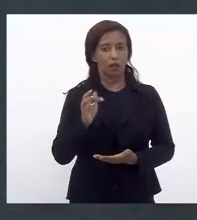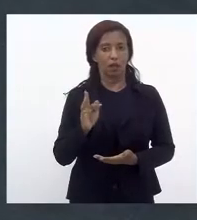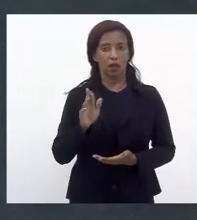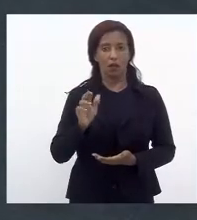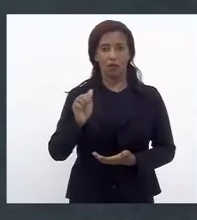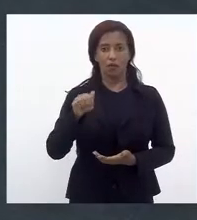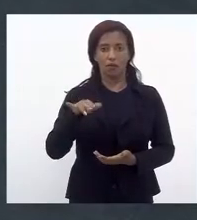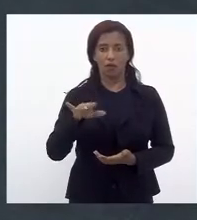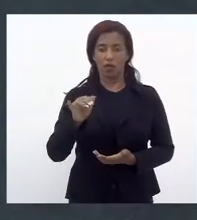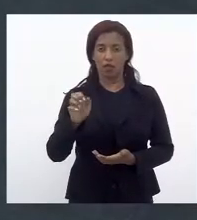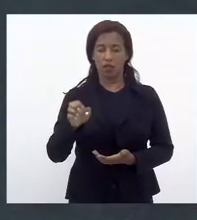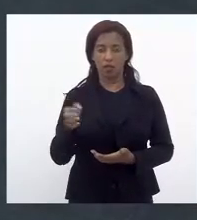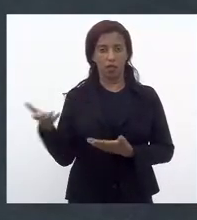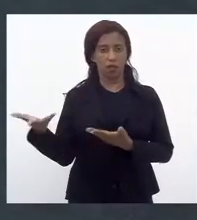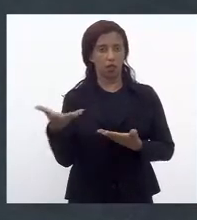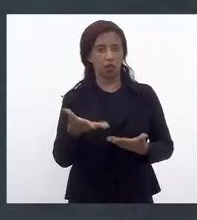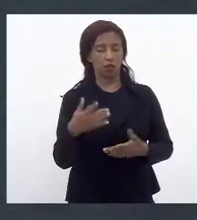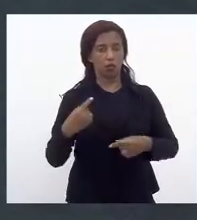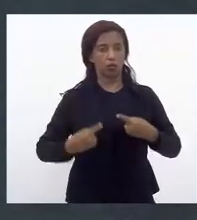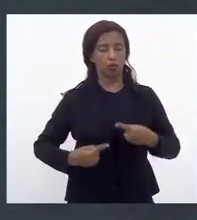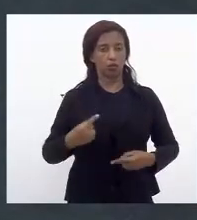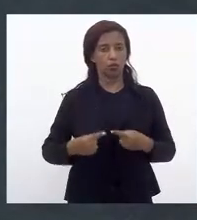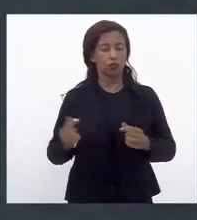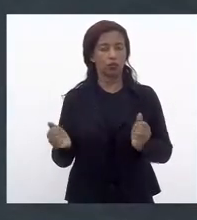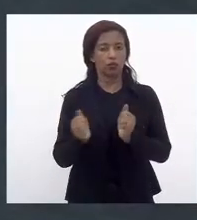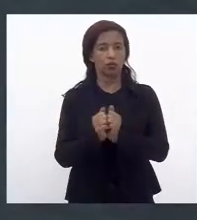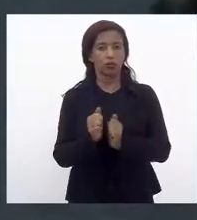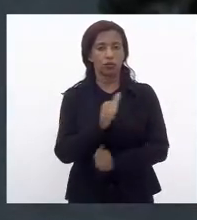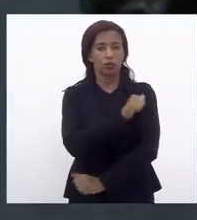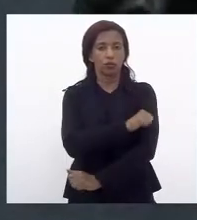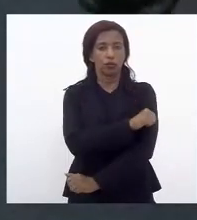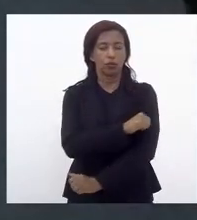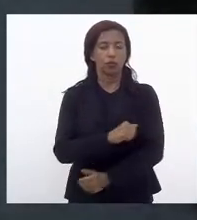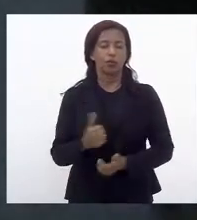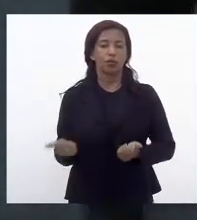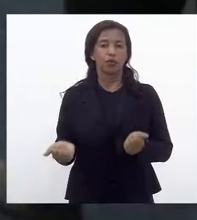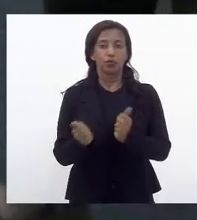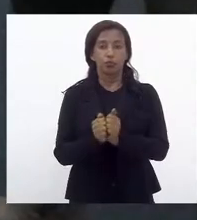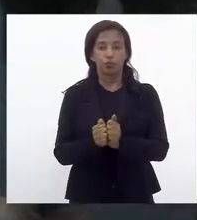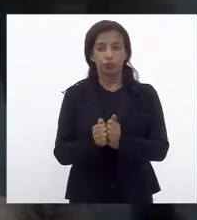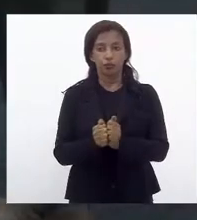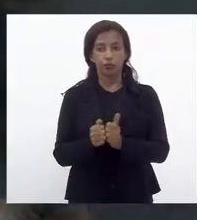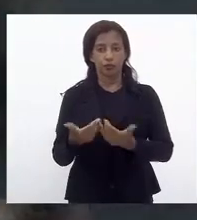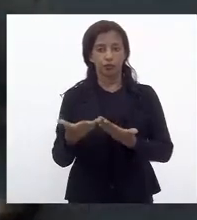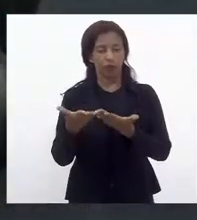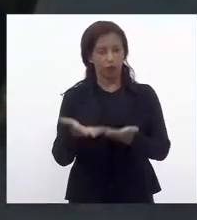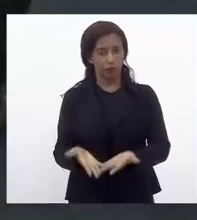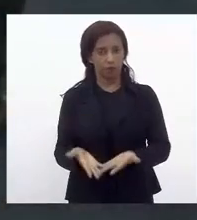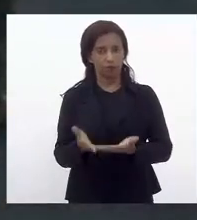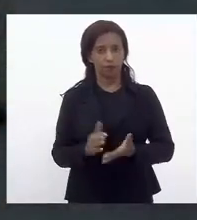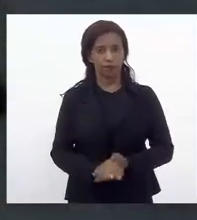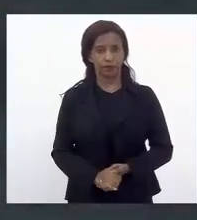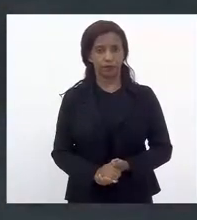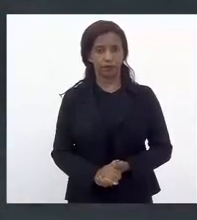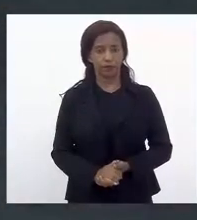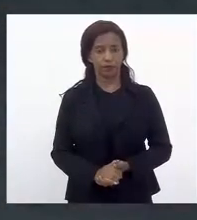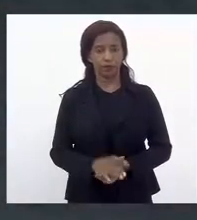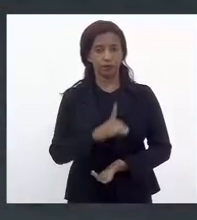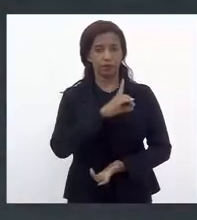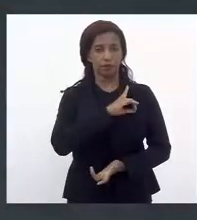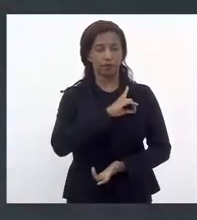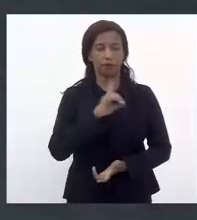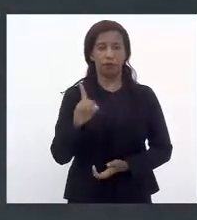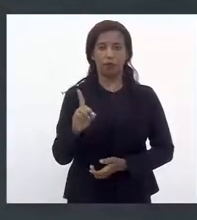Franciane Mota, que trouxe o debate junto com a enfermeira Regiane e, claro, a delegada Daniela